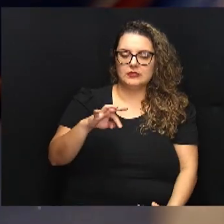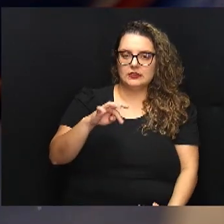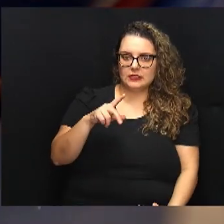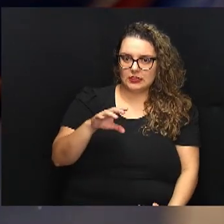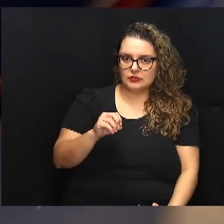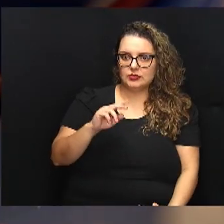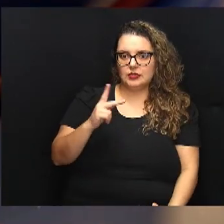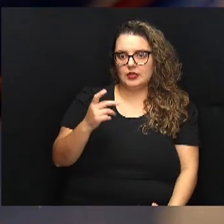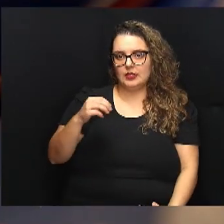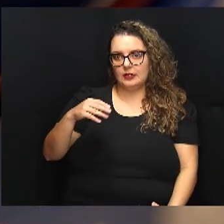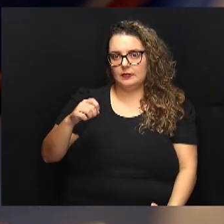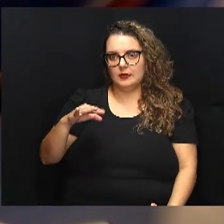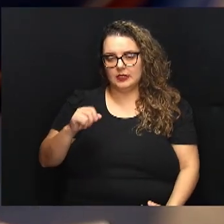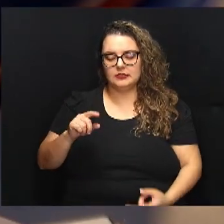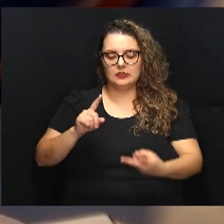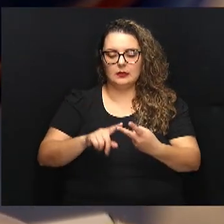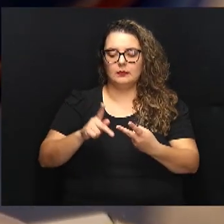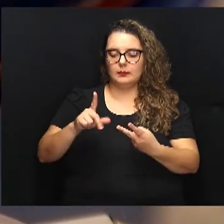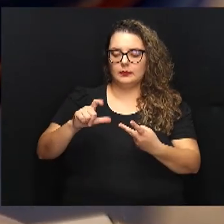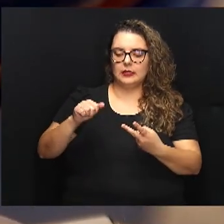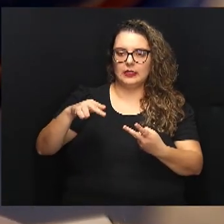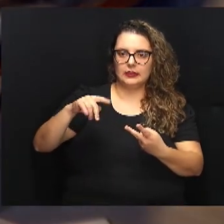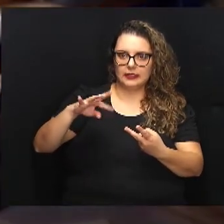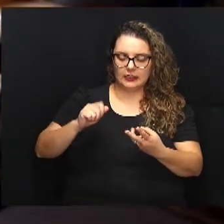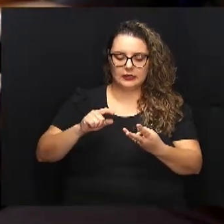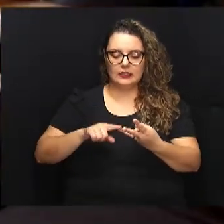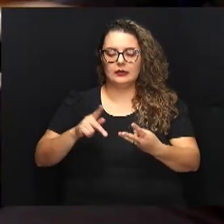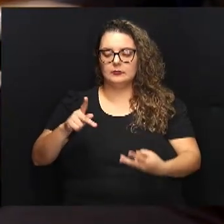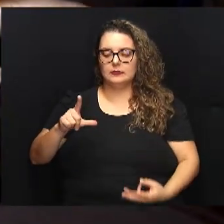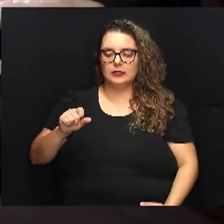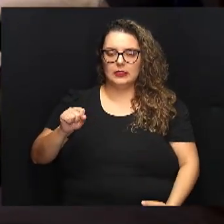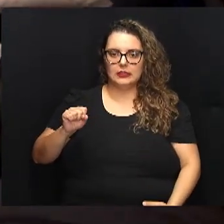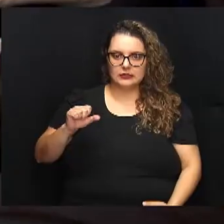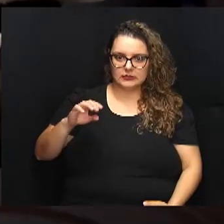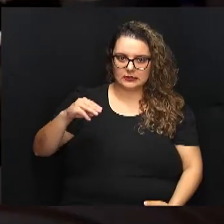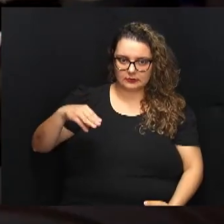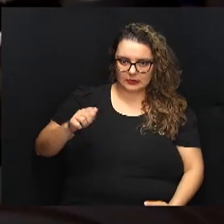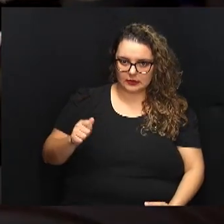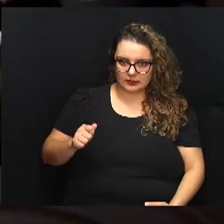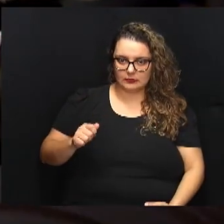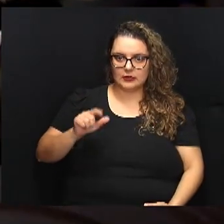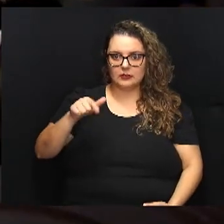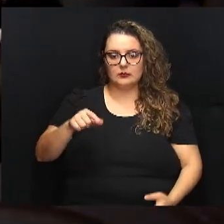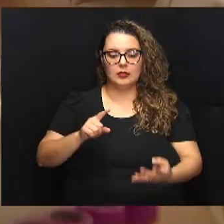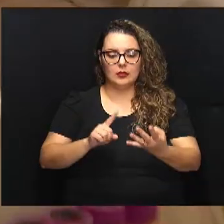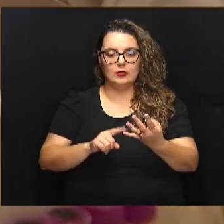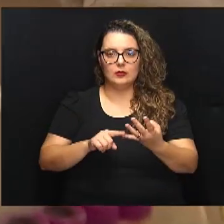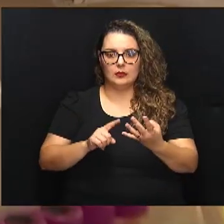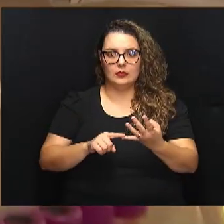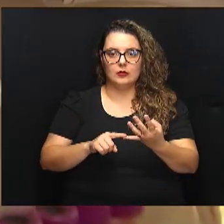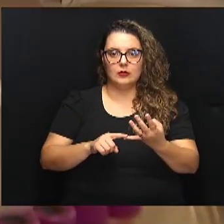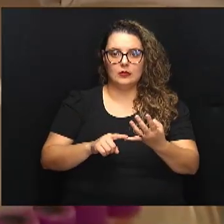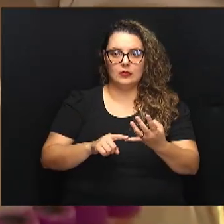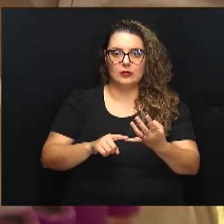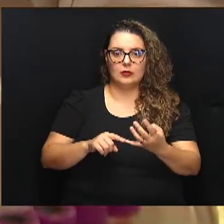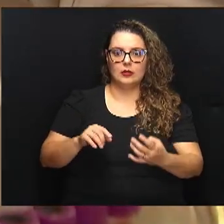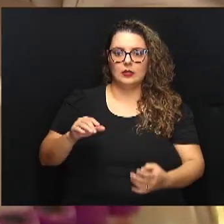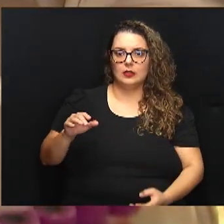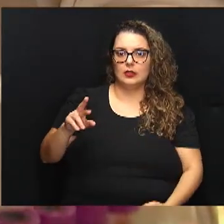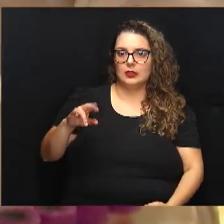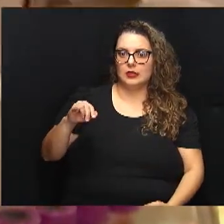né, plaquetas e plasma. E, eventualmente, a gente faz uma quarta etapa, que é crio também. Então,